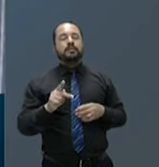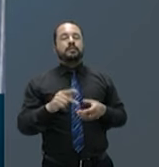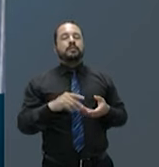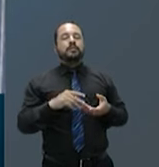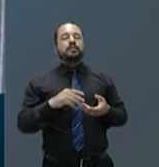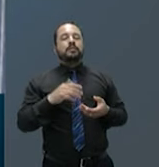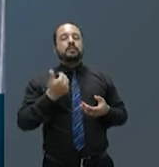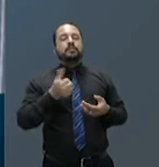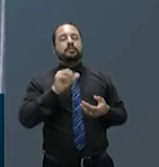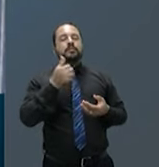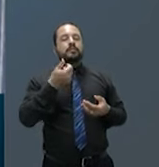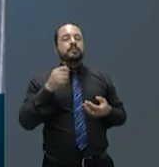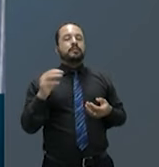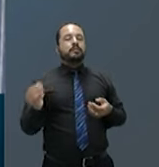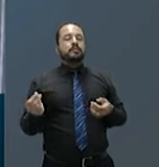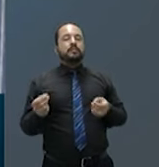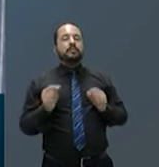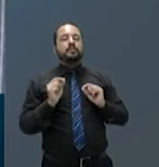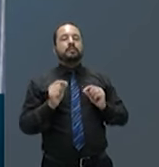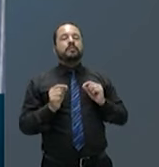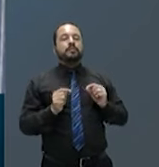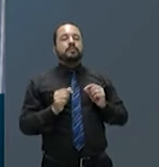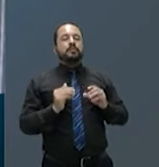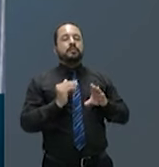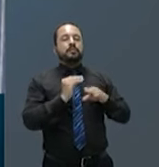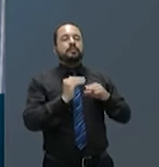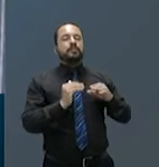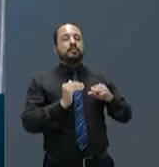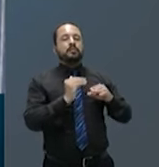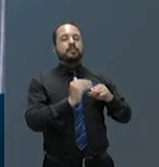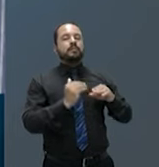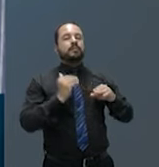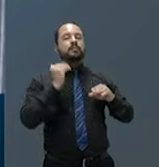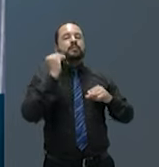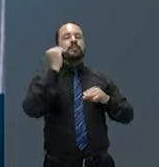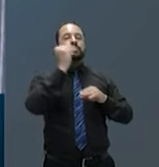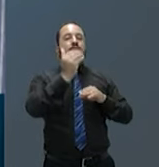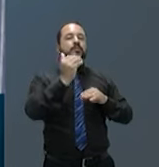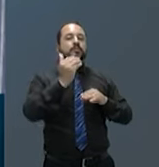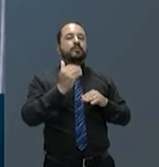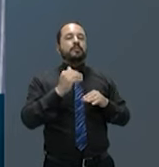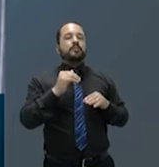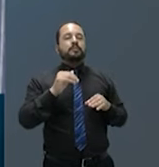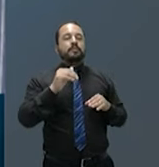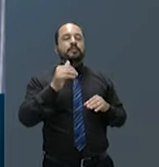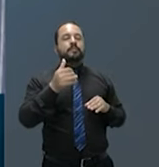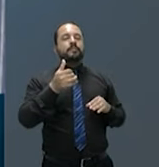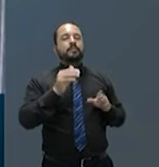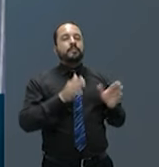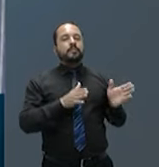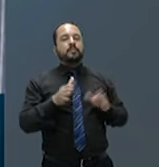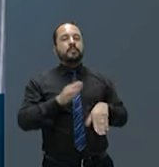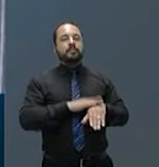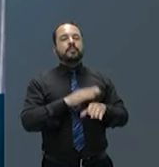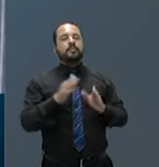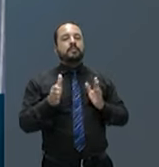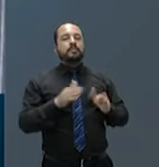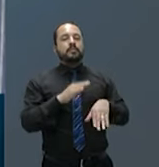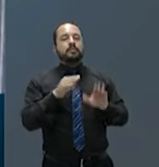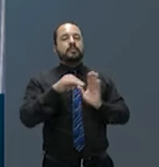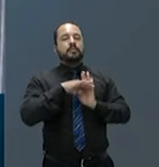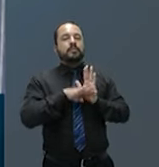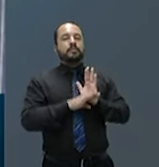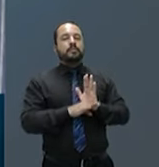1.813.684 apenas superou momentânea e excepcionalmente a regra, mas